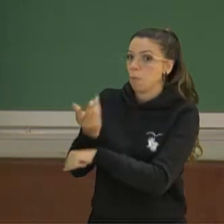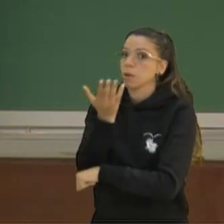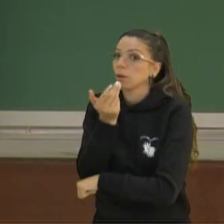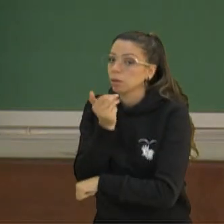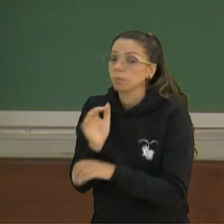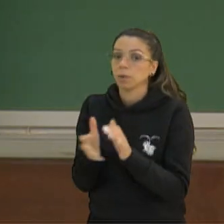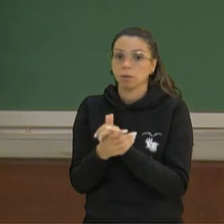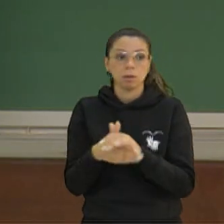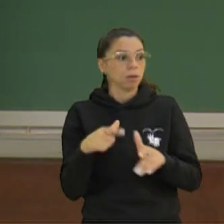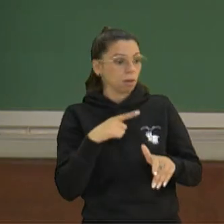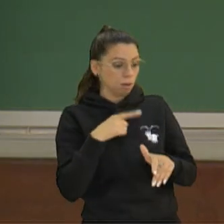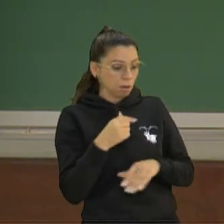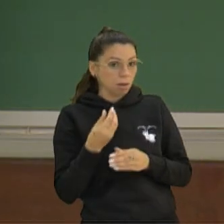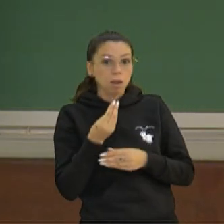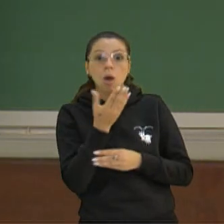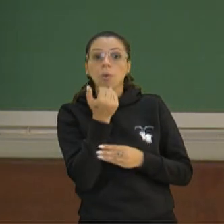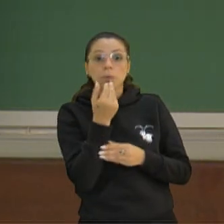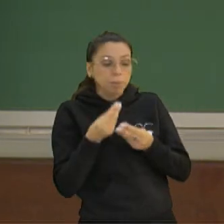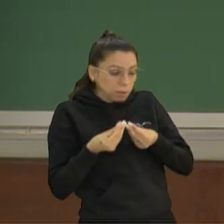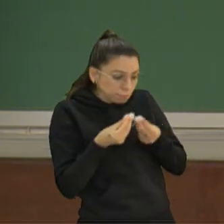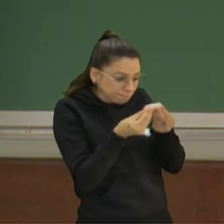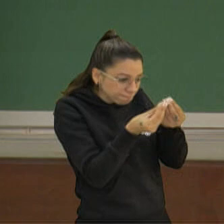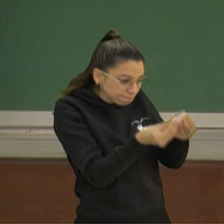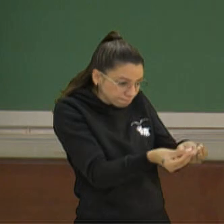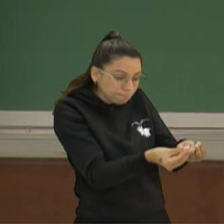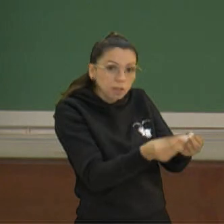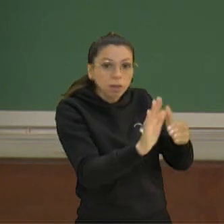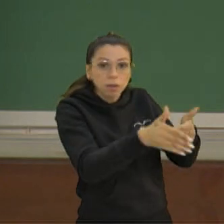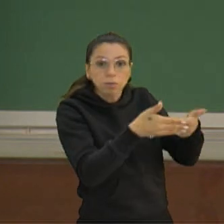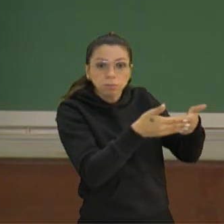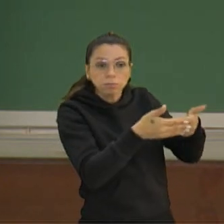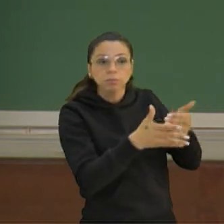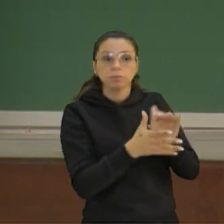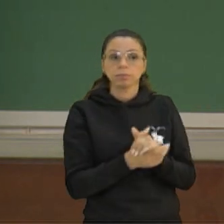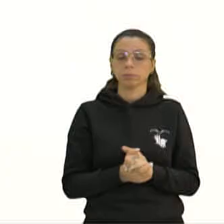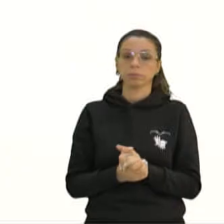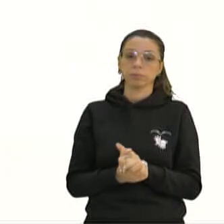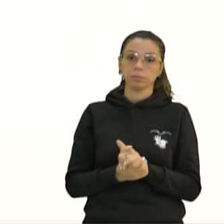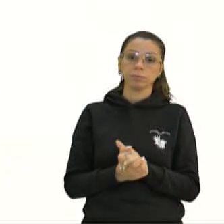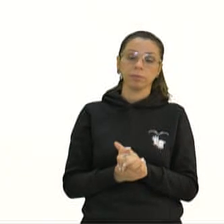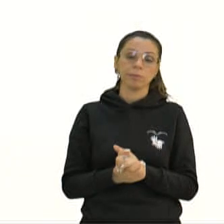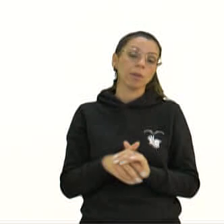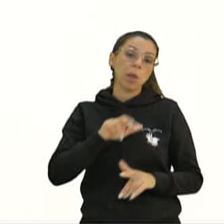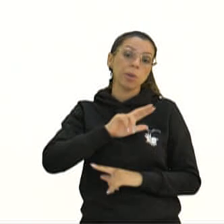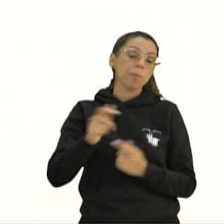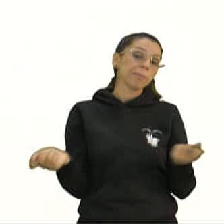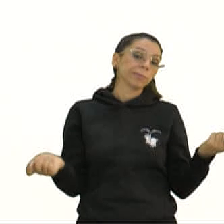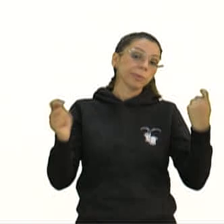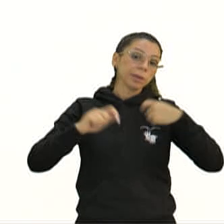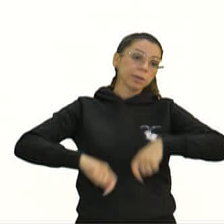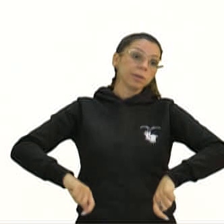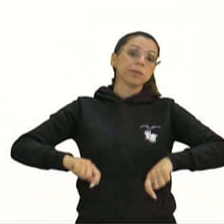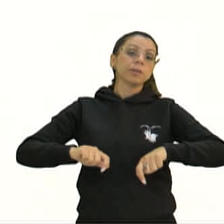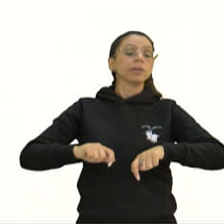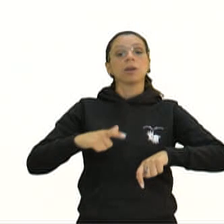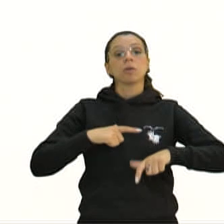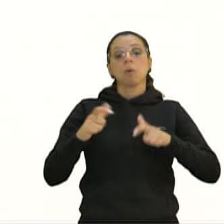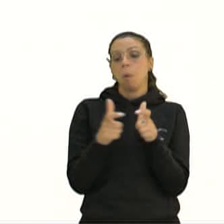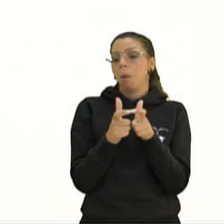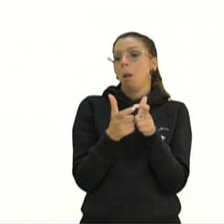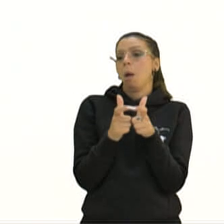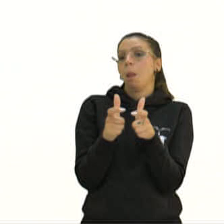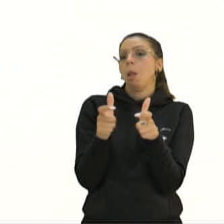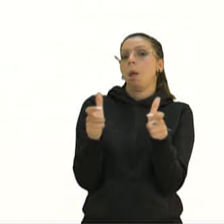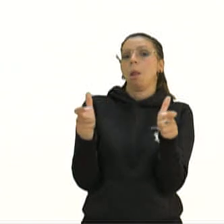vai receber ali onde ela está confinada. Neste caso, não há necessidade de grandes extensões